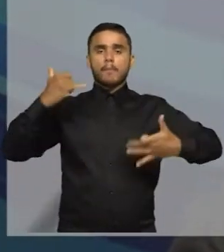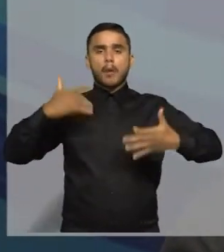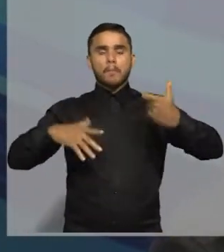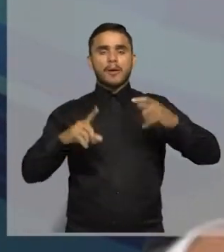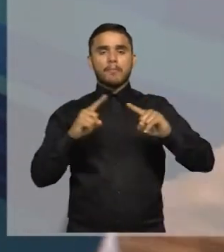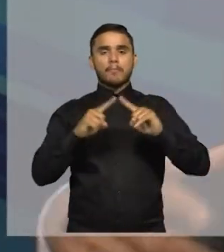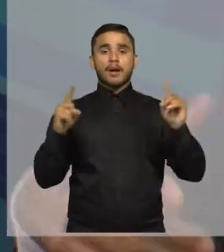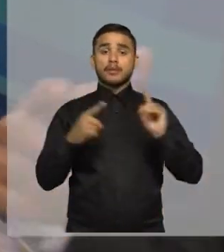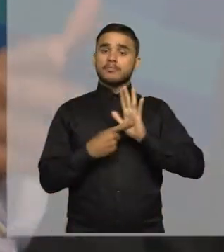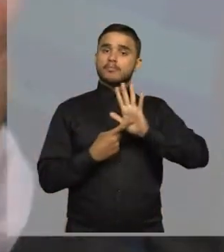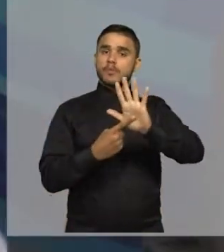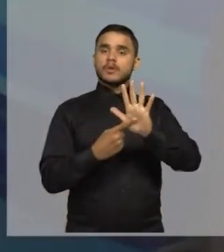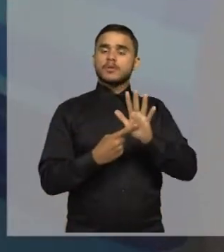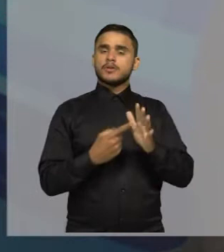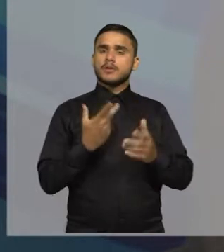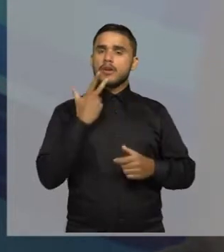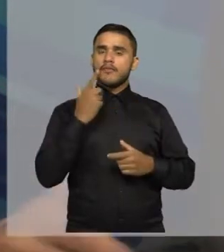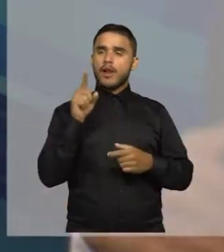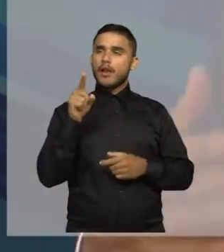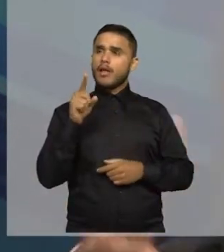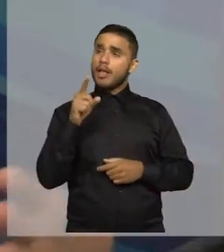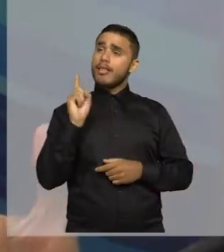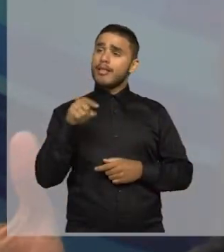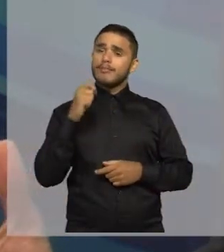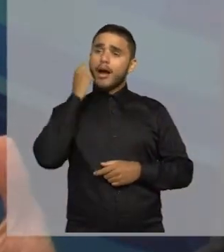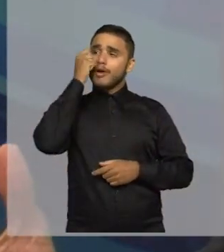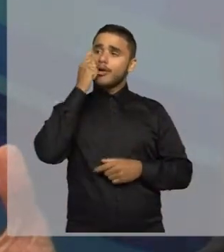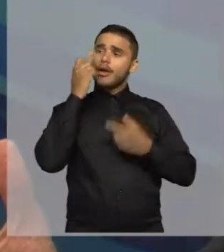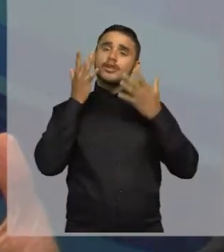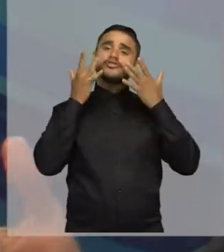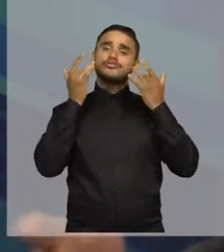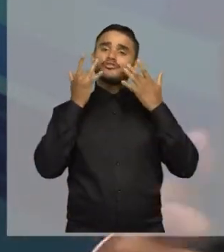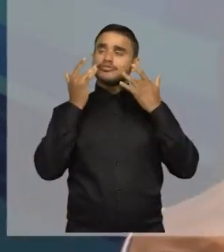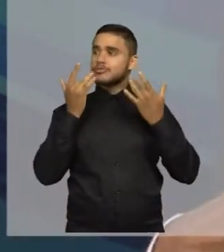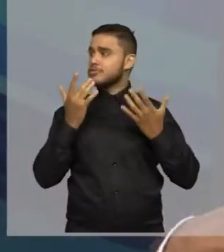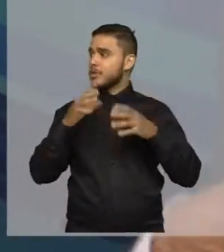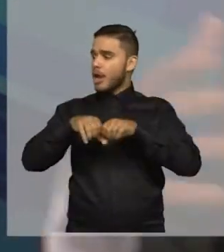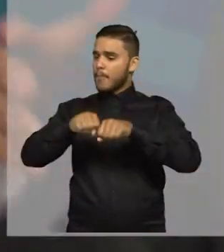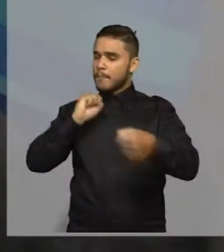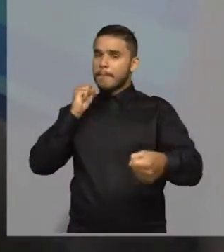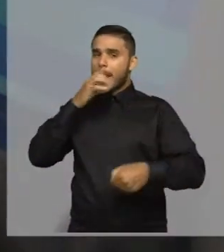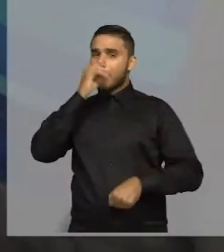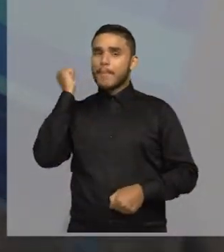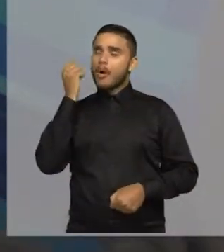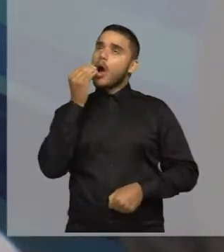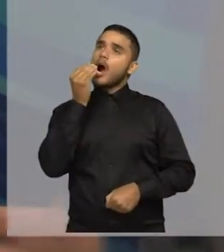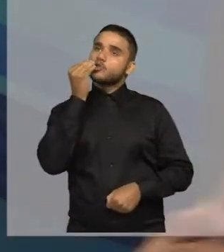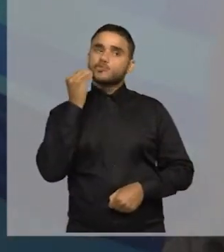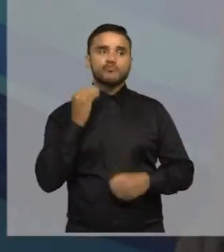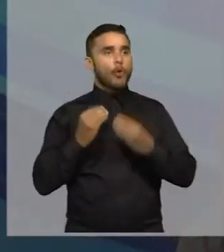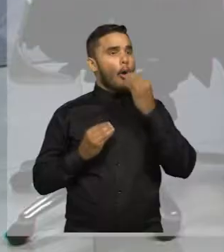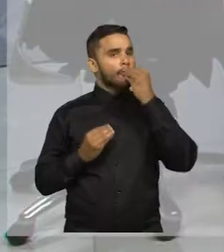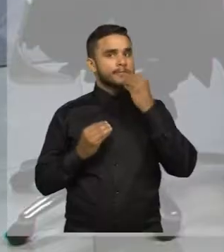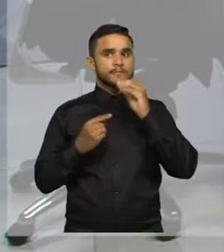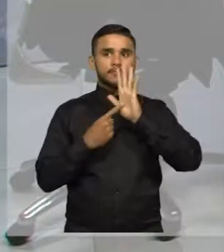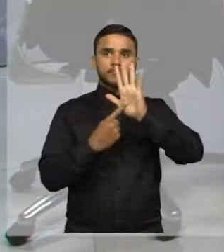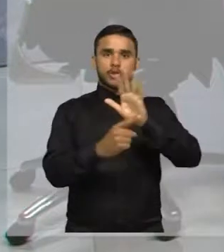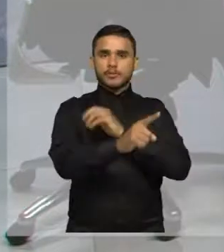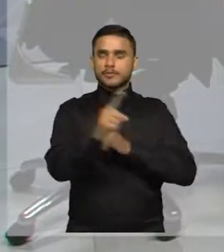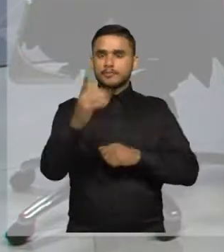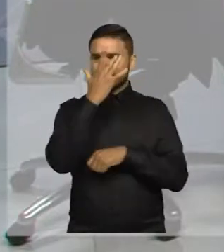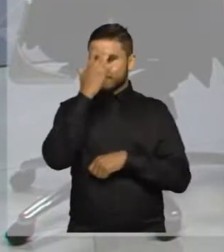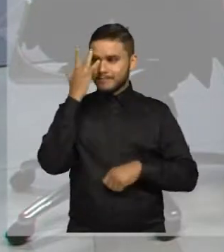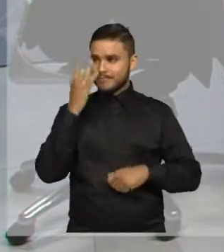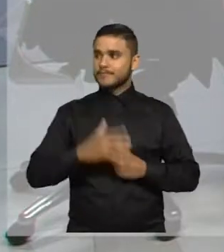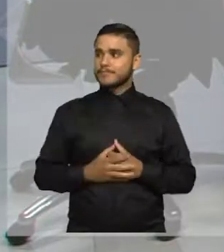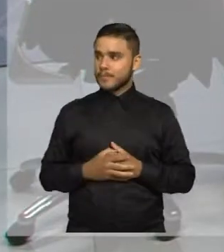mas era mais teatral ainda. O Jânio era claramente teatral. O Jânio ia levar um pedaço de pão para comer. Não tem um ditado